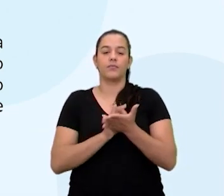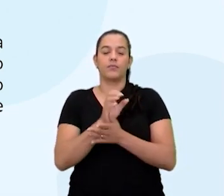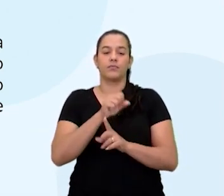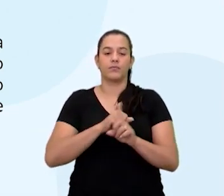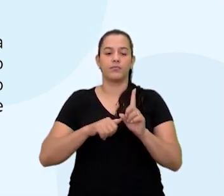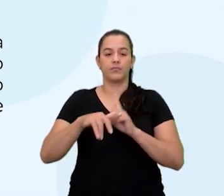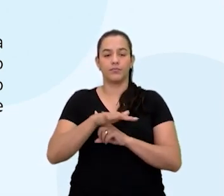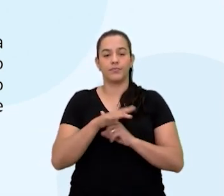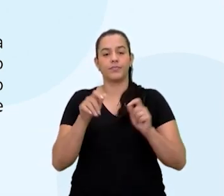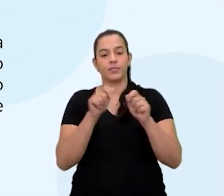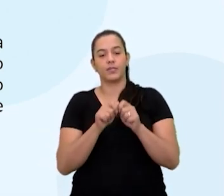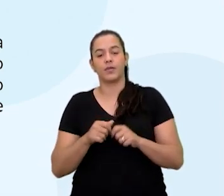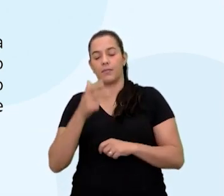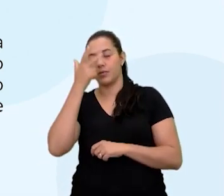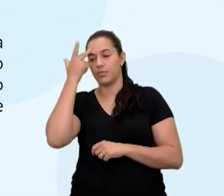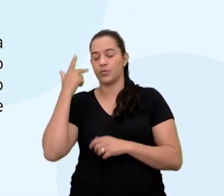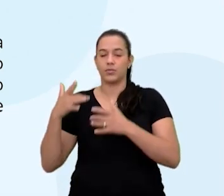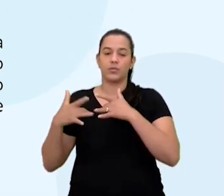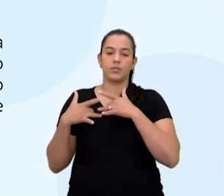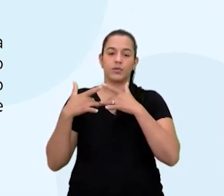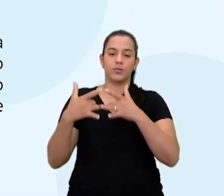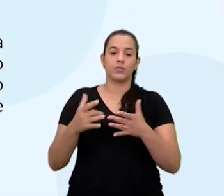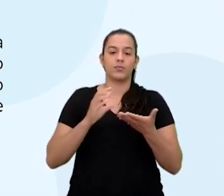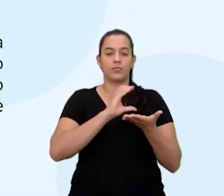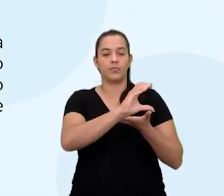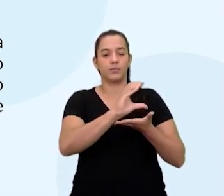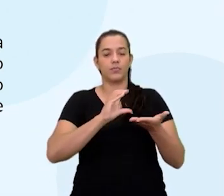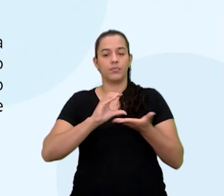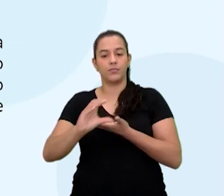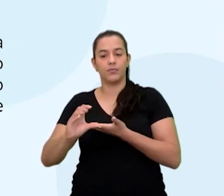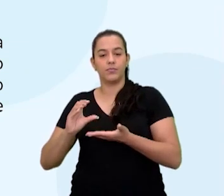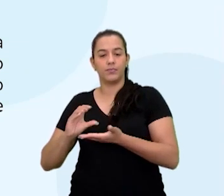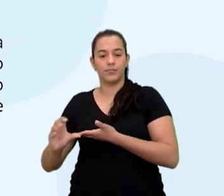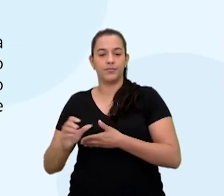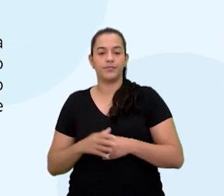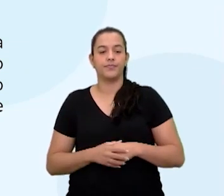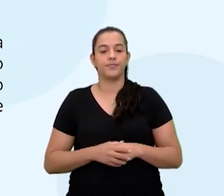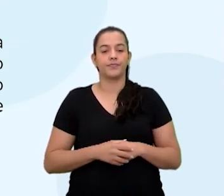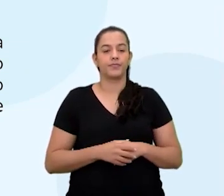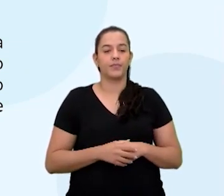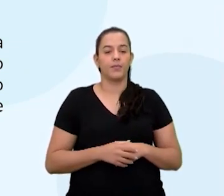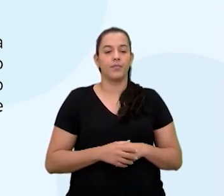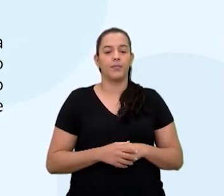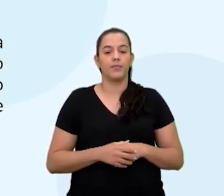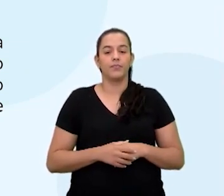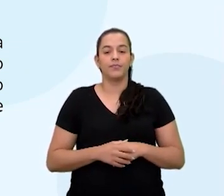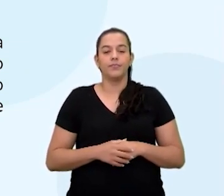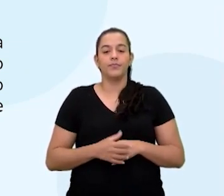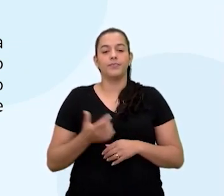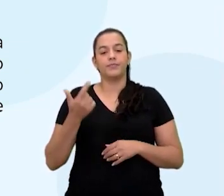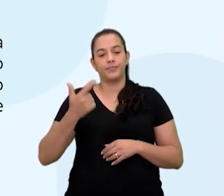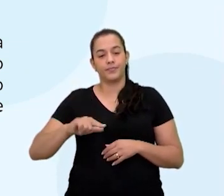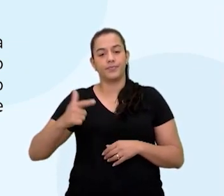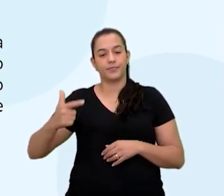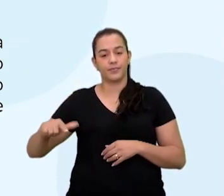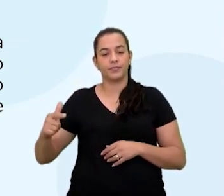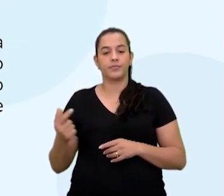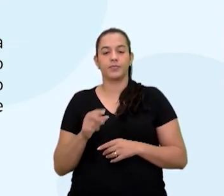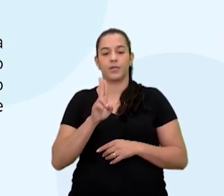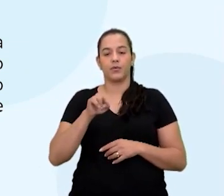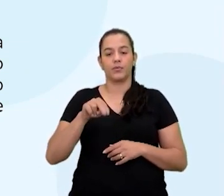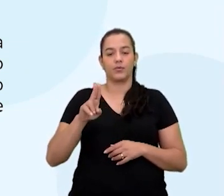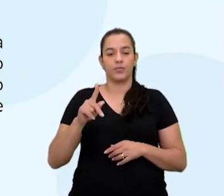meio de doações financeiras às organizações realizadoras. Na comunidade Frei Damião, além do UNOPS